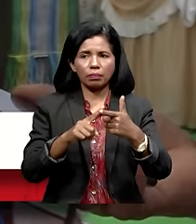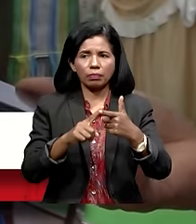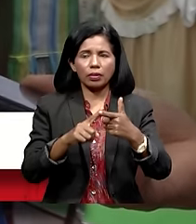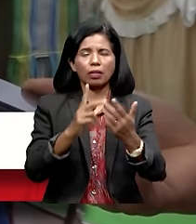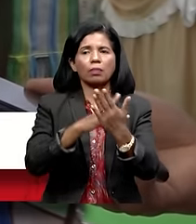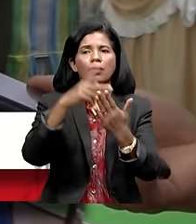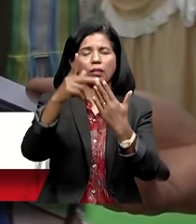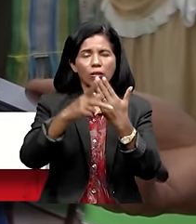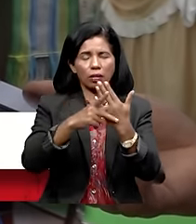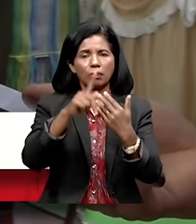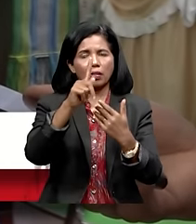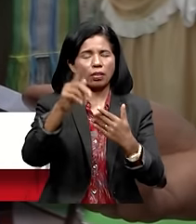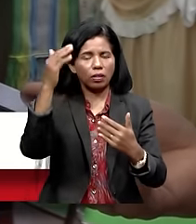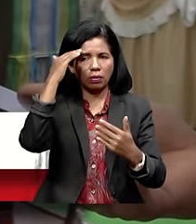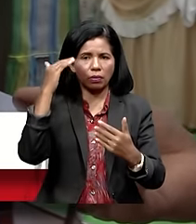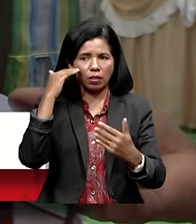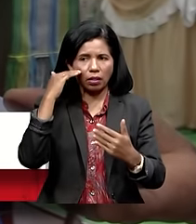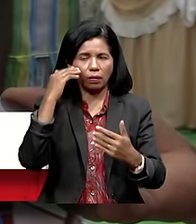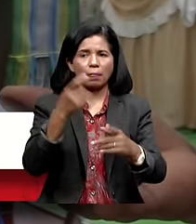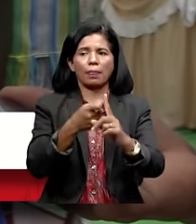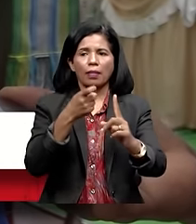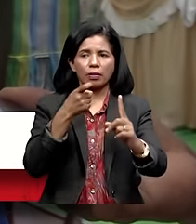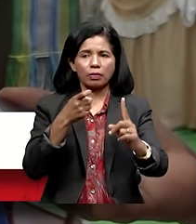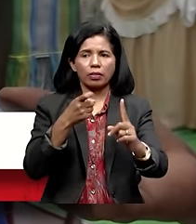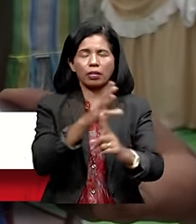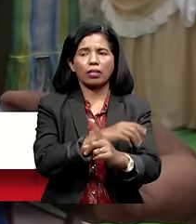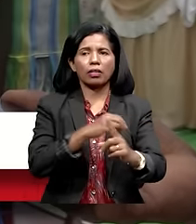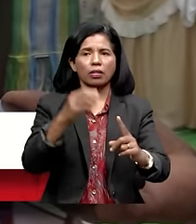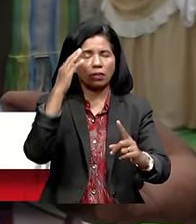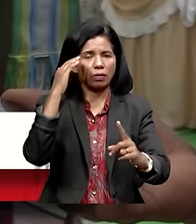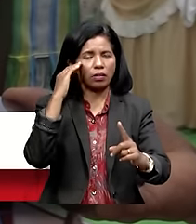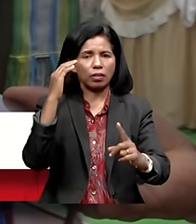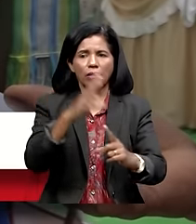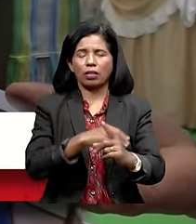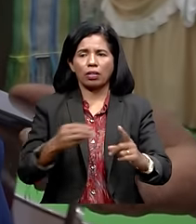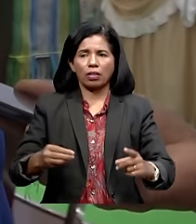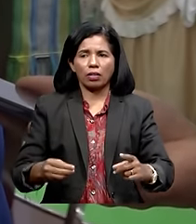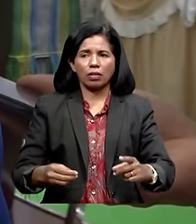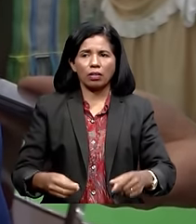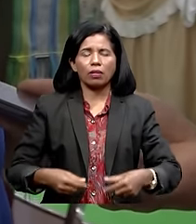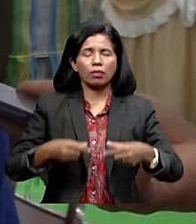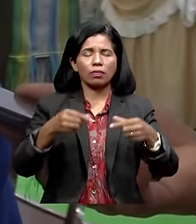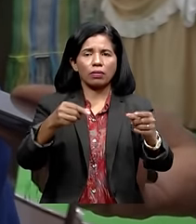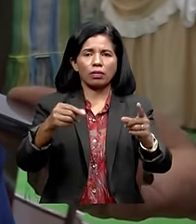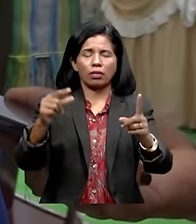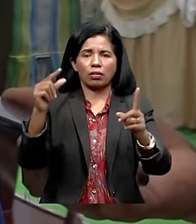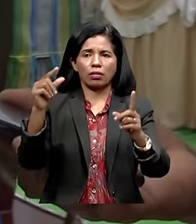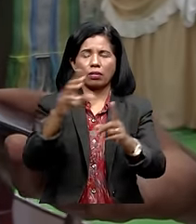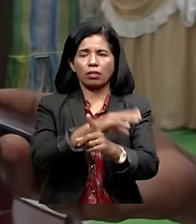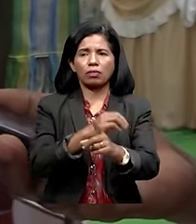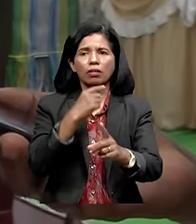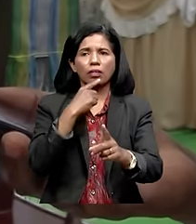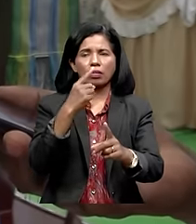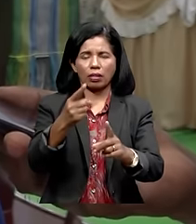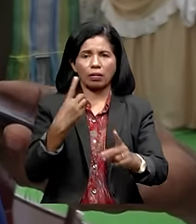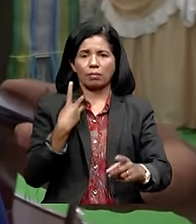programa de ir a Corea, husi hair de Corea, fona lampu kunin, mai